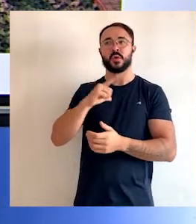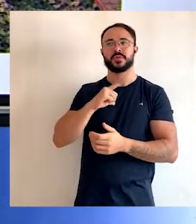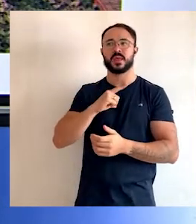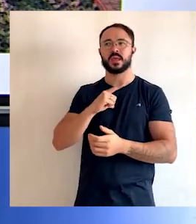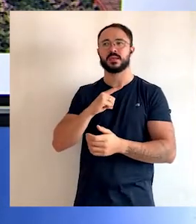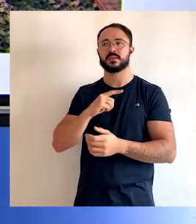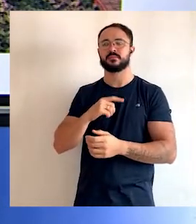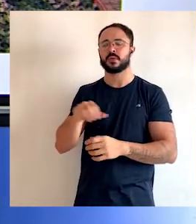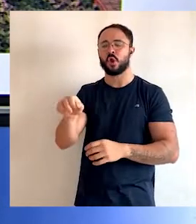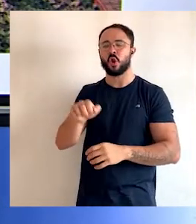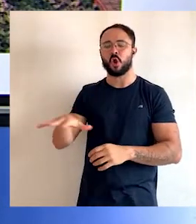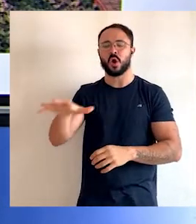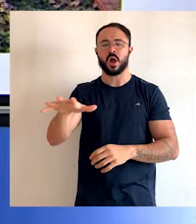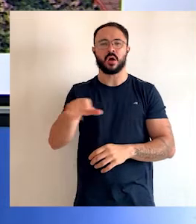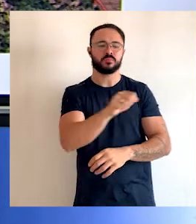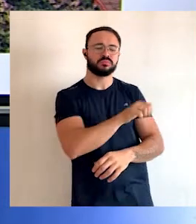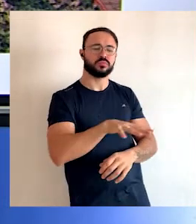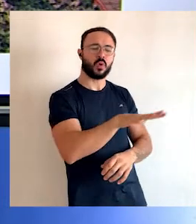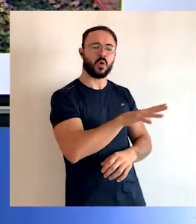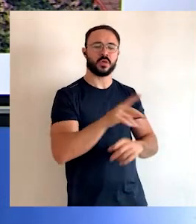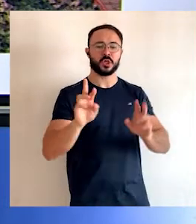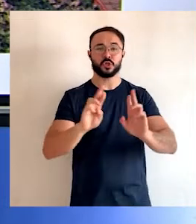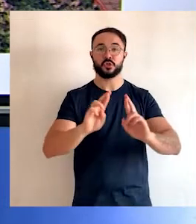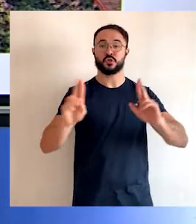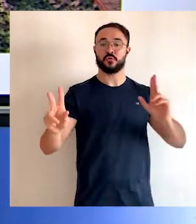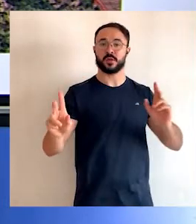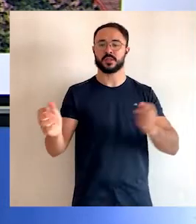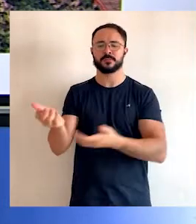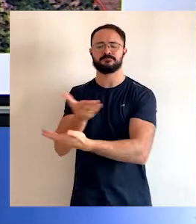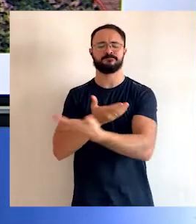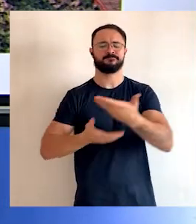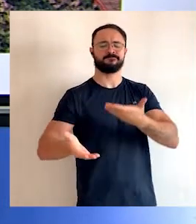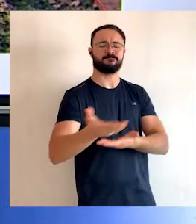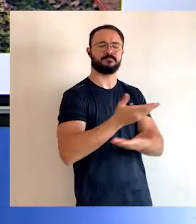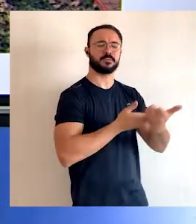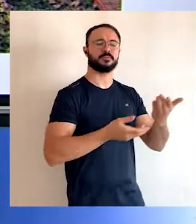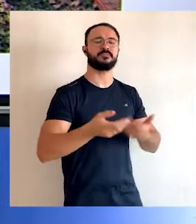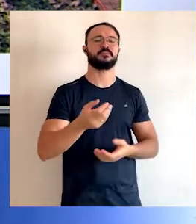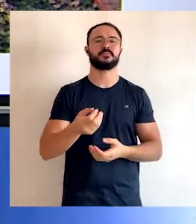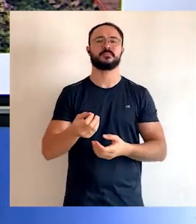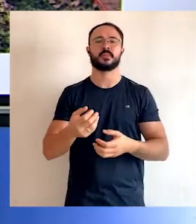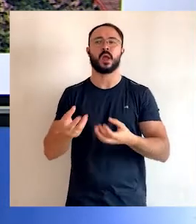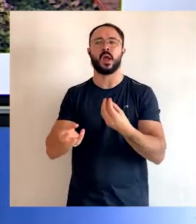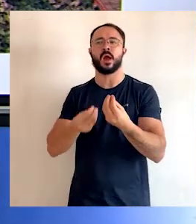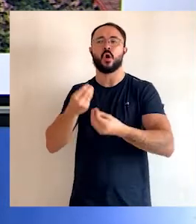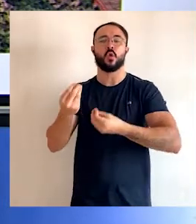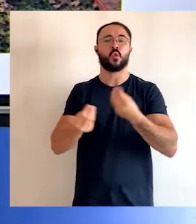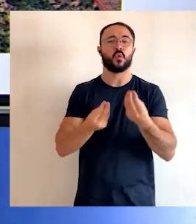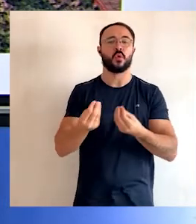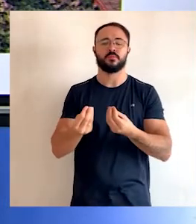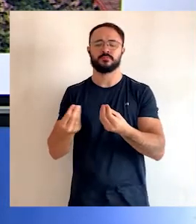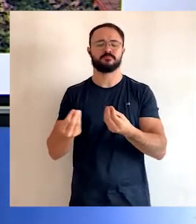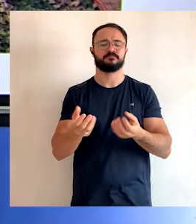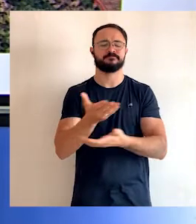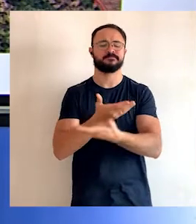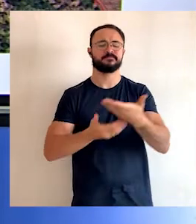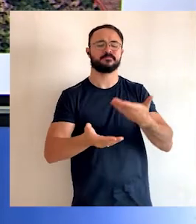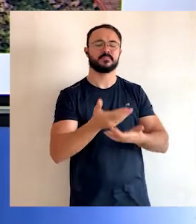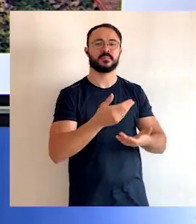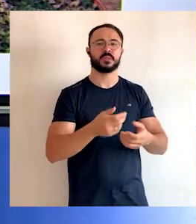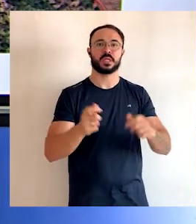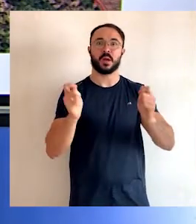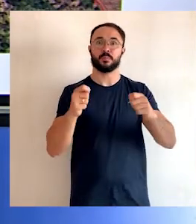que antes formavam uma só área, você precisa propiciar que eles consigam ter essa comunicação, que esses